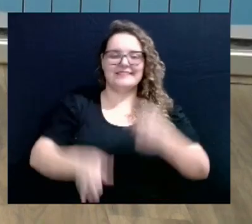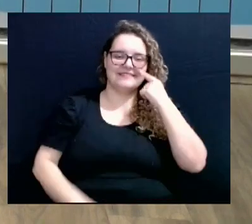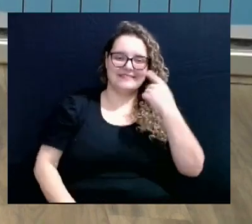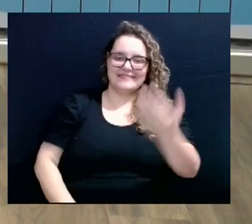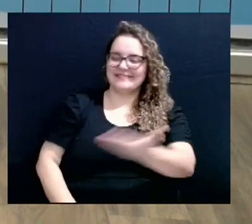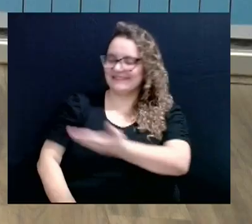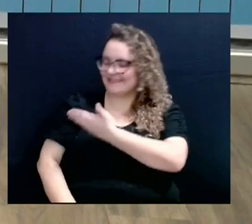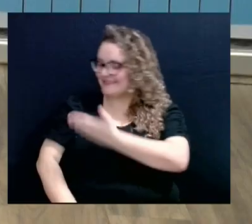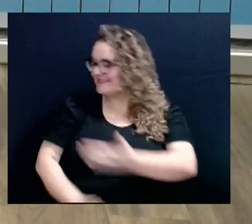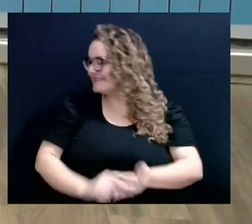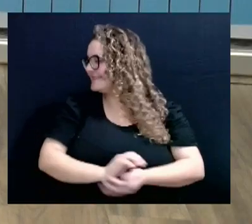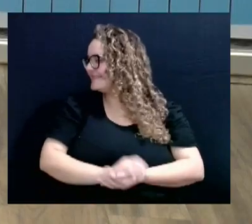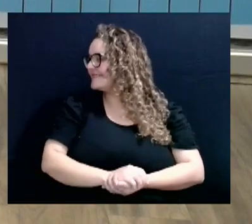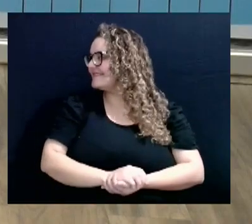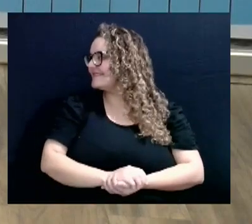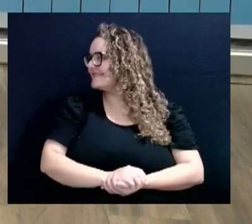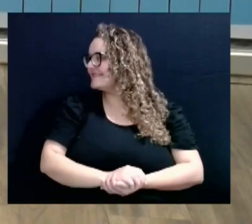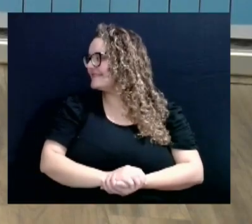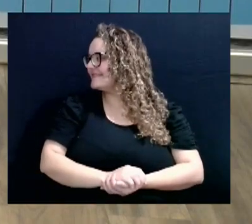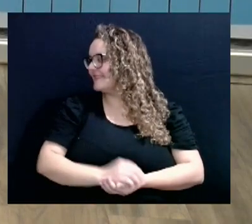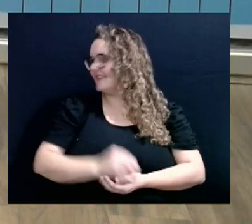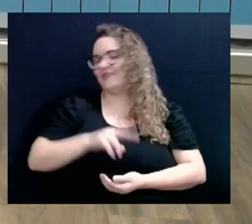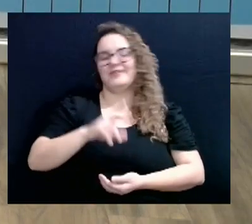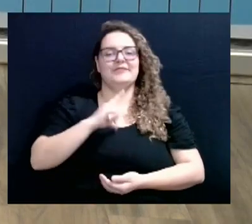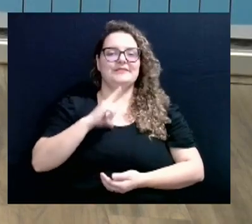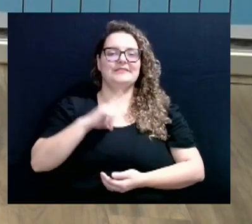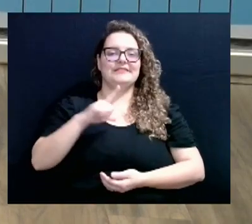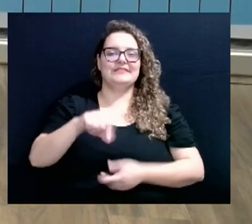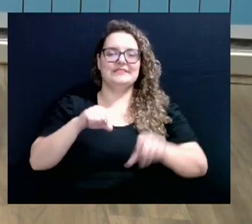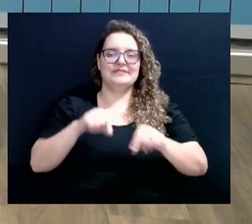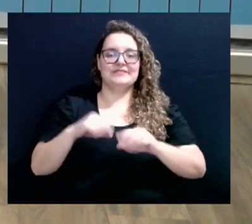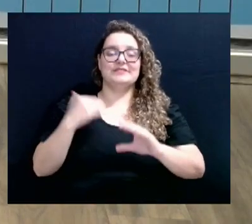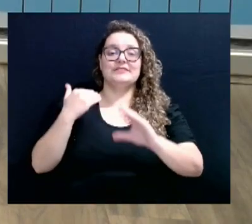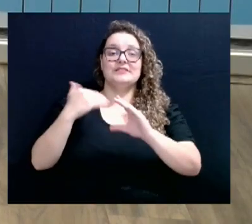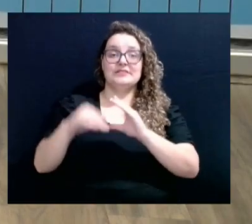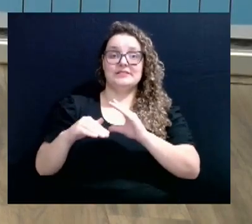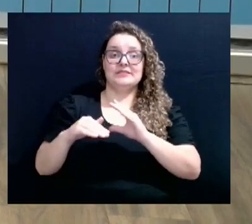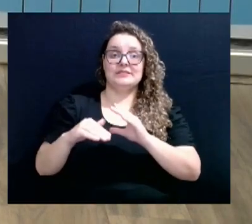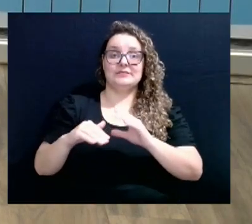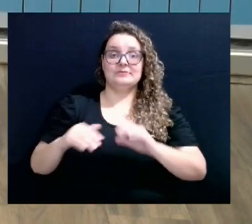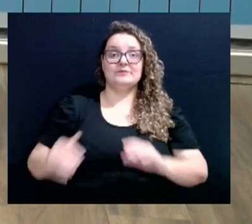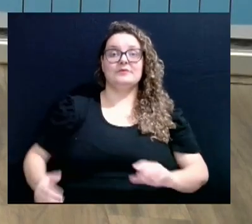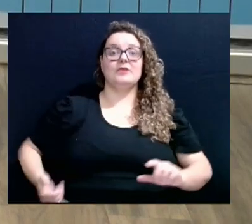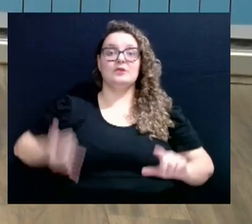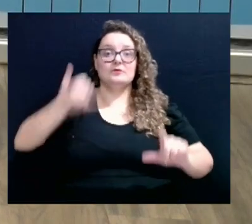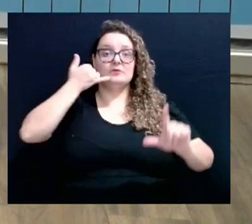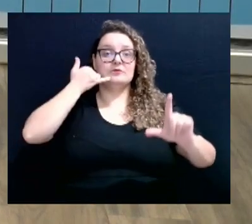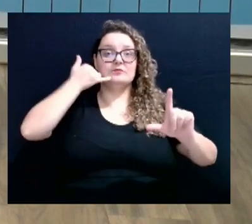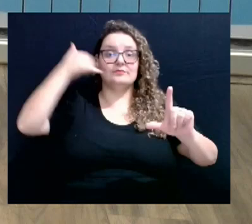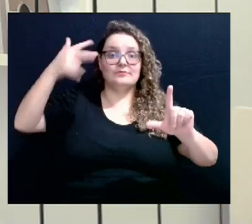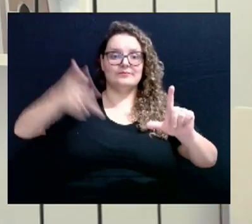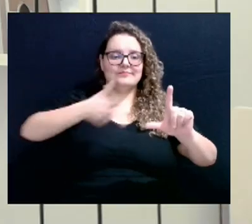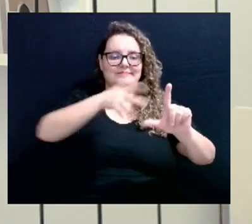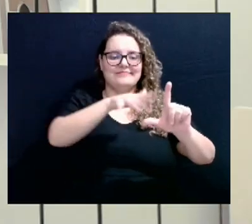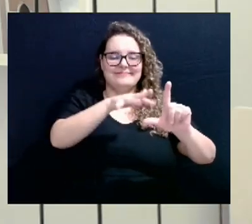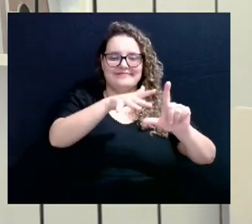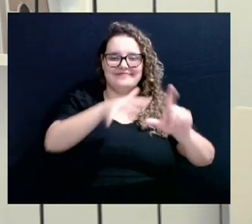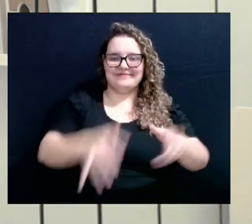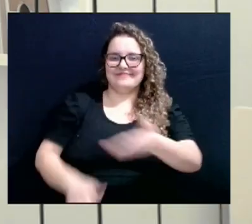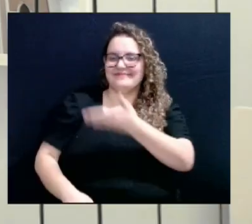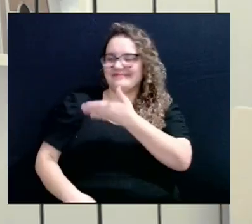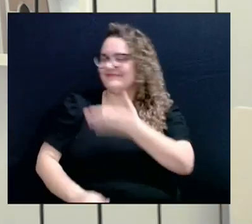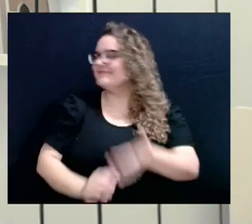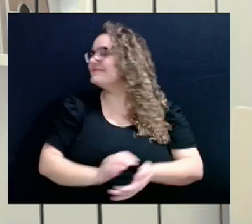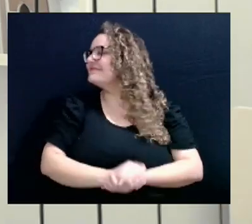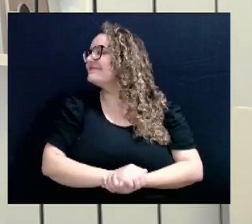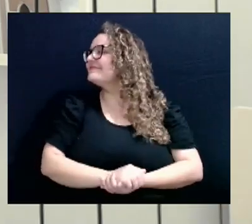978293776. Ou você tem a opção de enviar esta mensagem apontando a câmera do seu celular para o QR Code. A gente